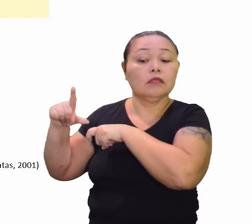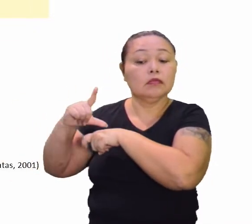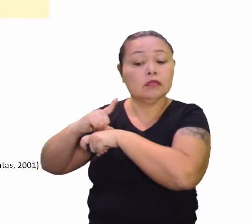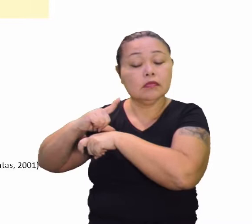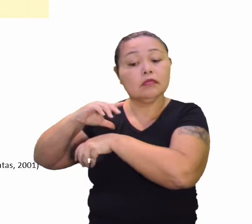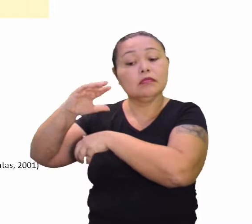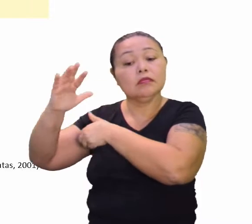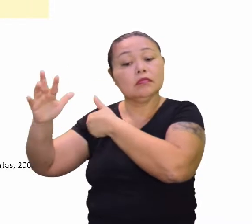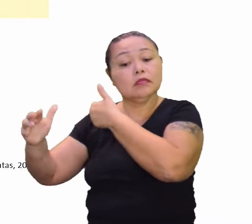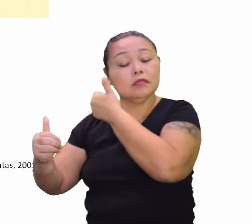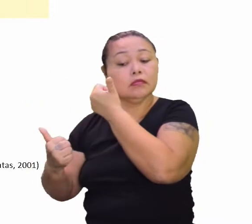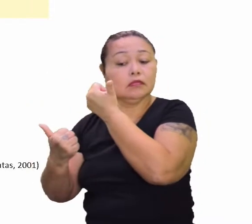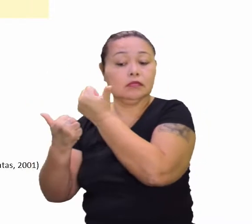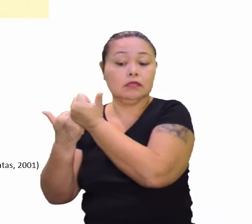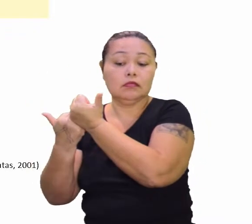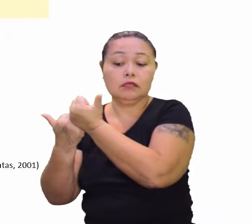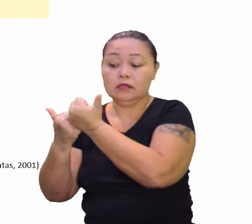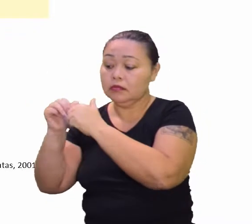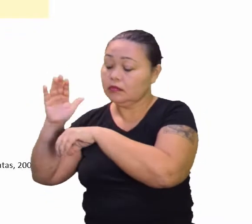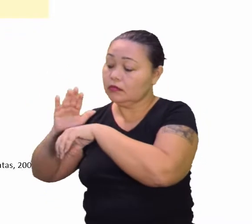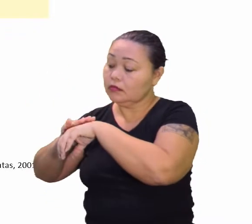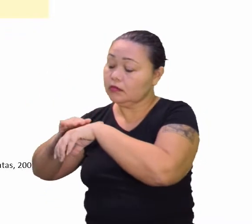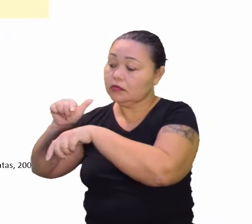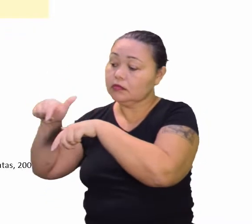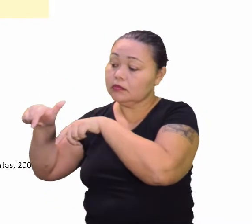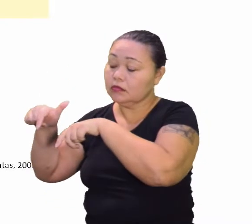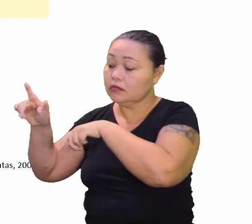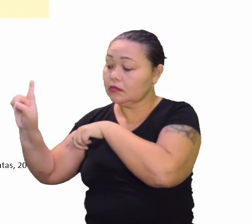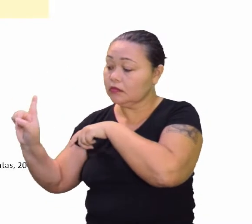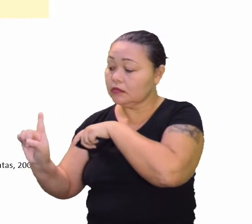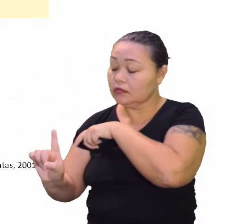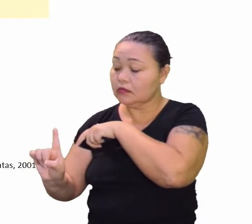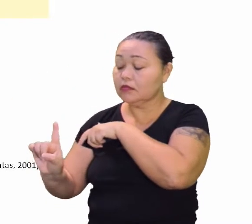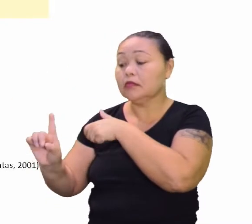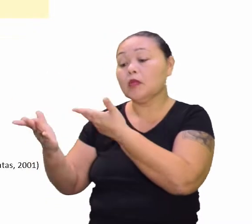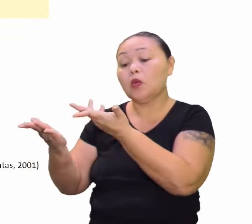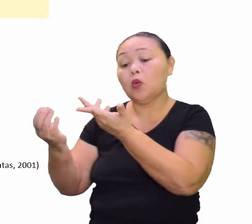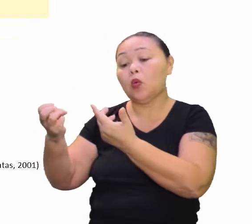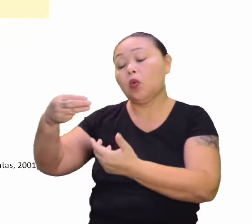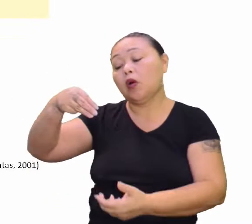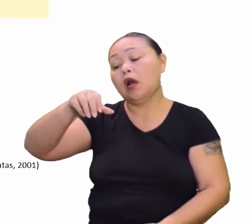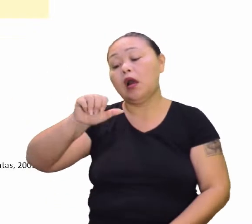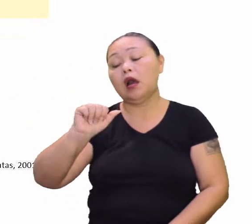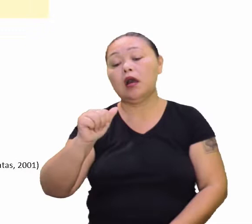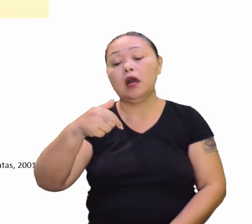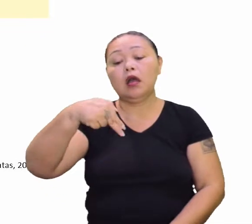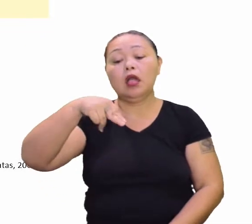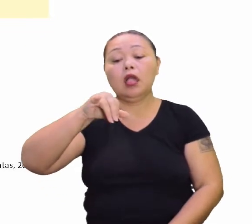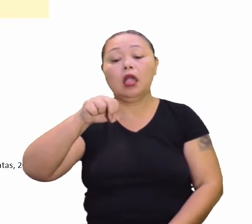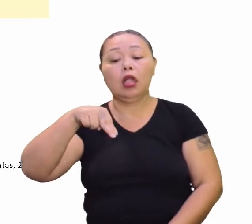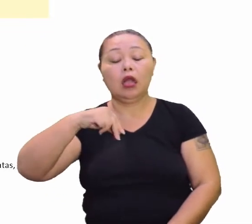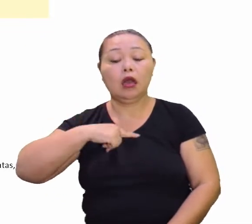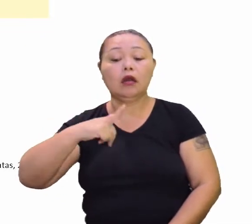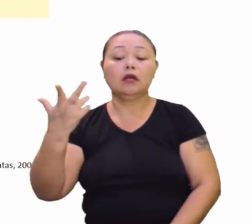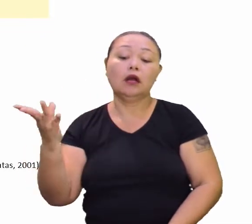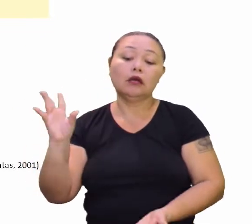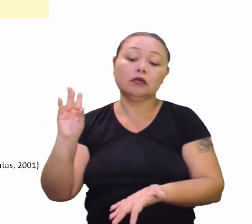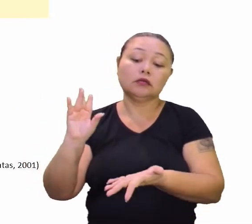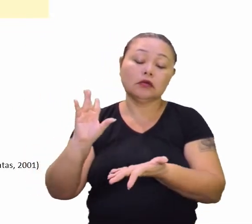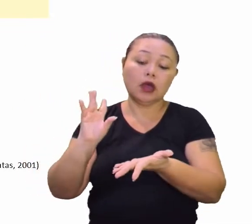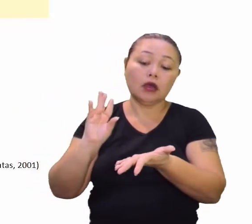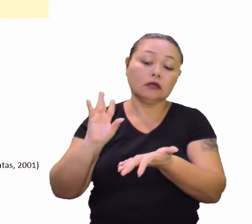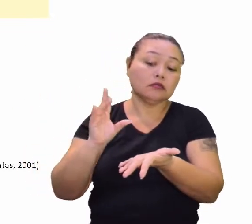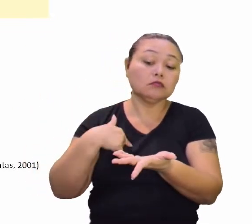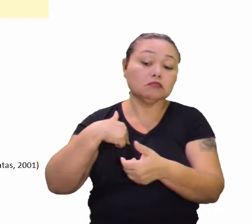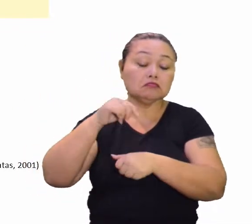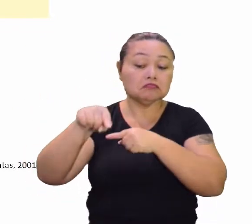tem a substituição dessa mão de obra até então que era do homem por máquinas, que gera aí o desemprego chamado de